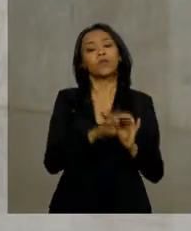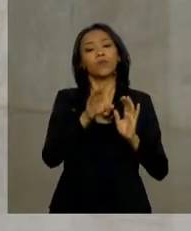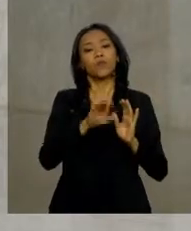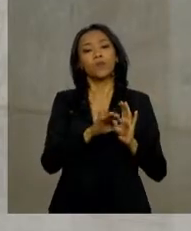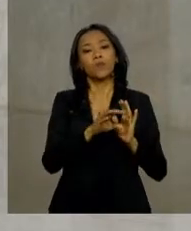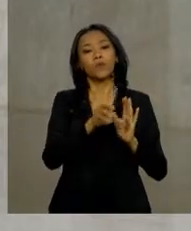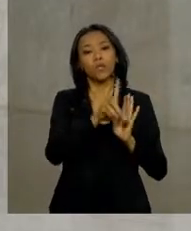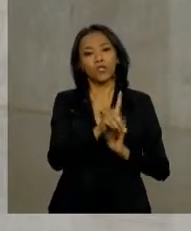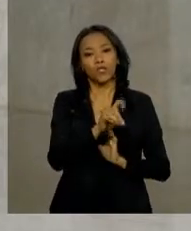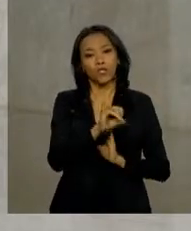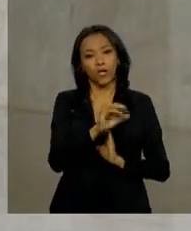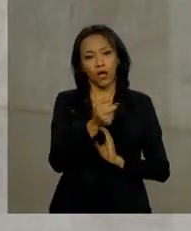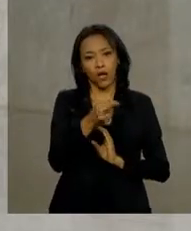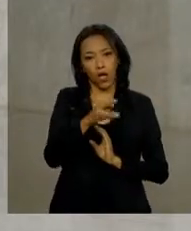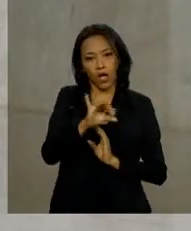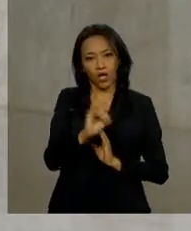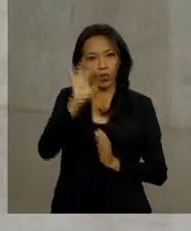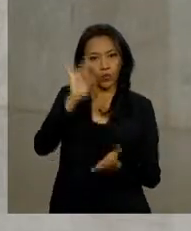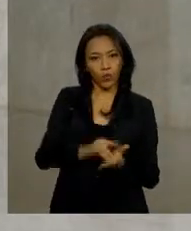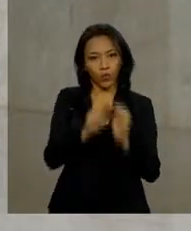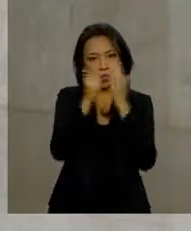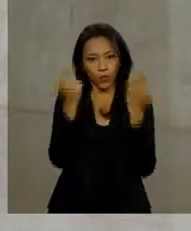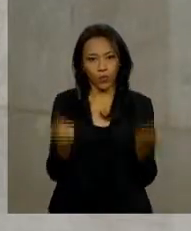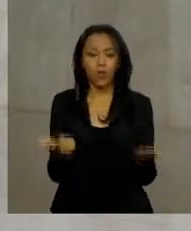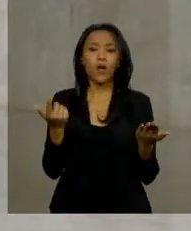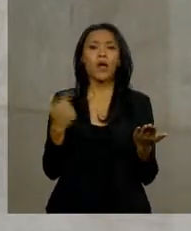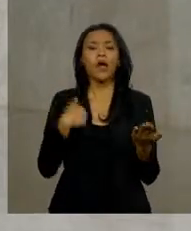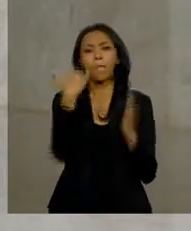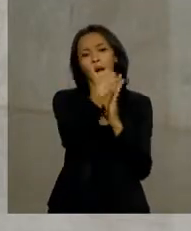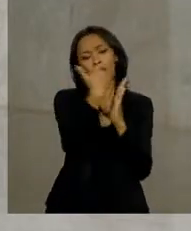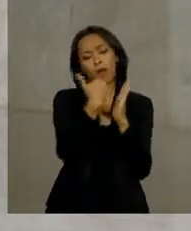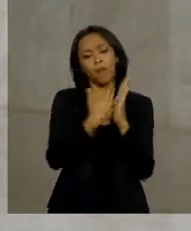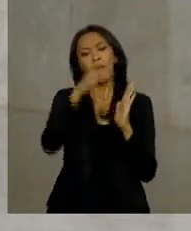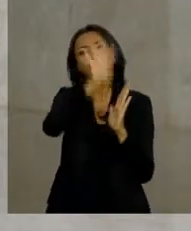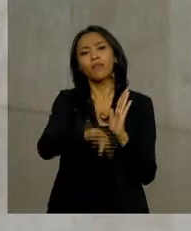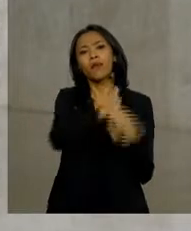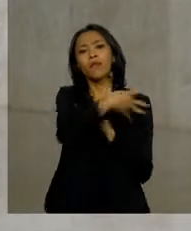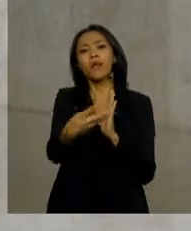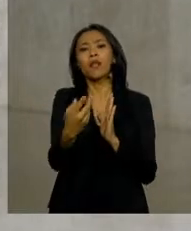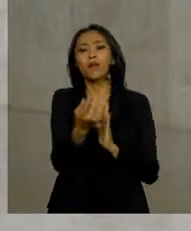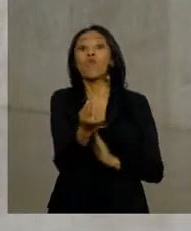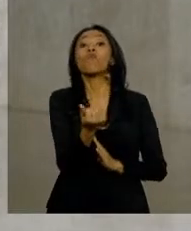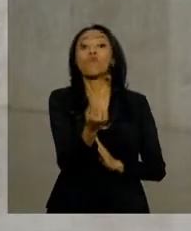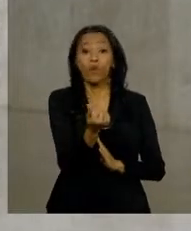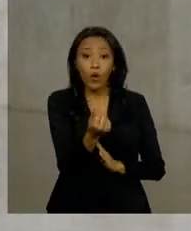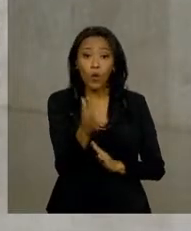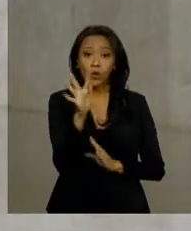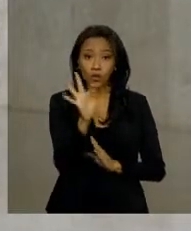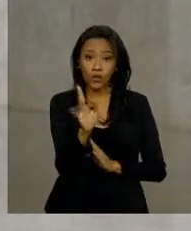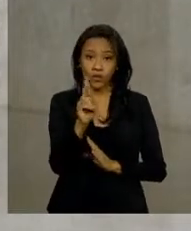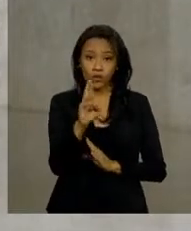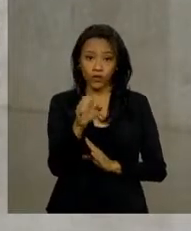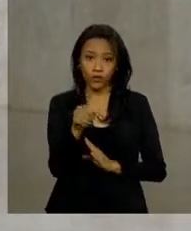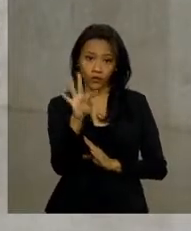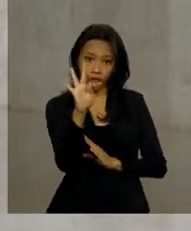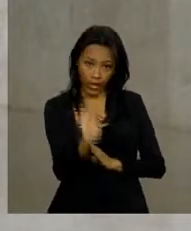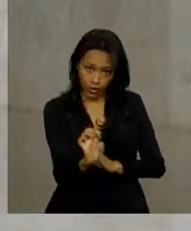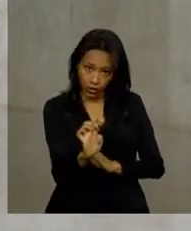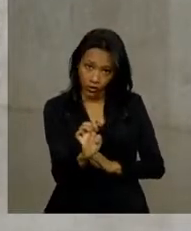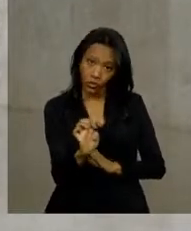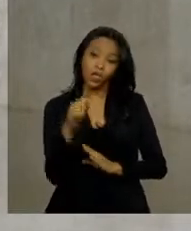desta quarta-feira a tabela com os novos valores reajustados dos fretes esses valores foram